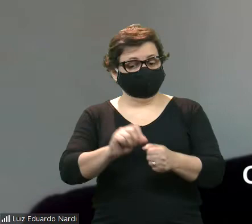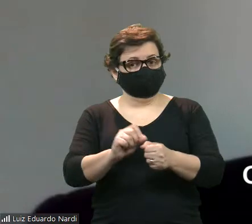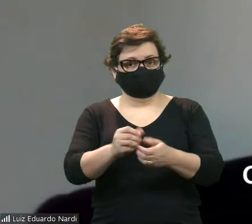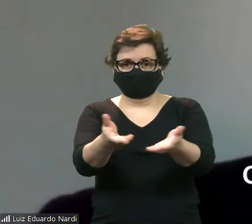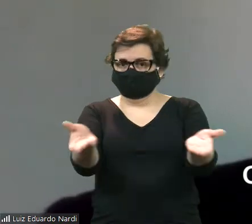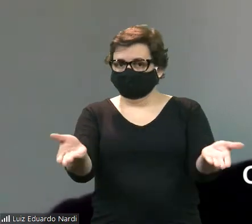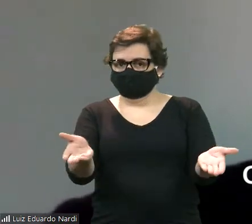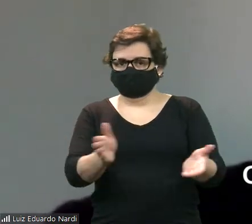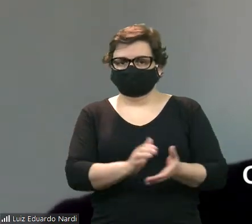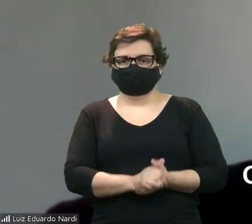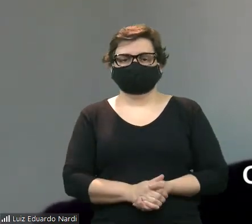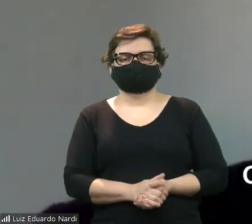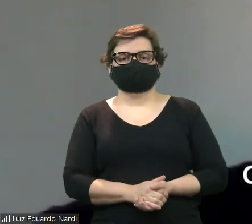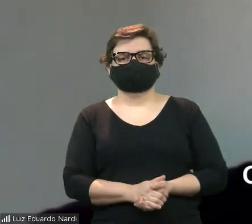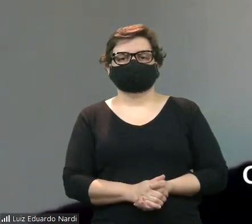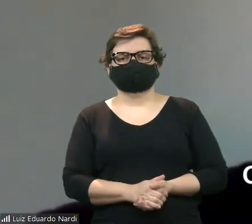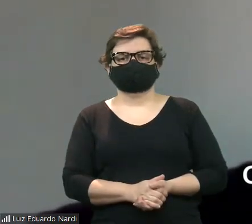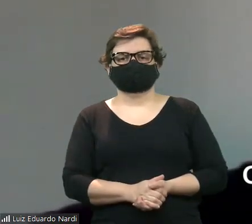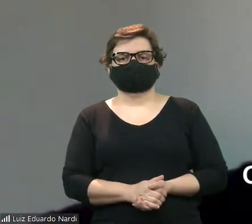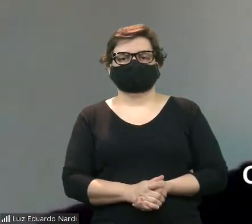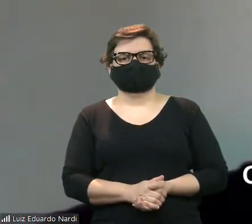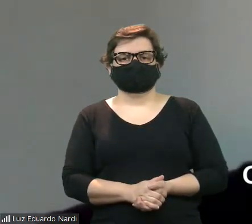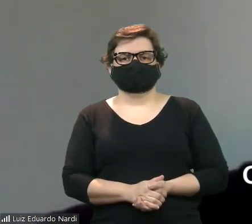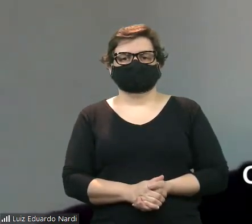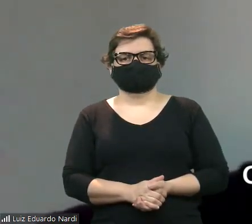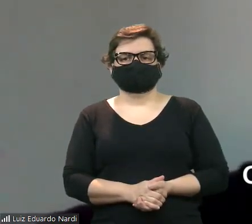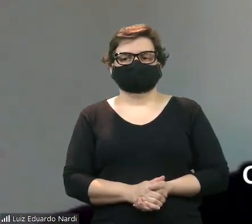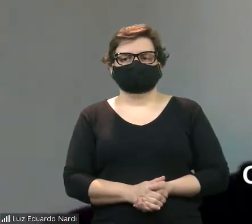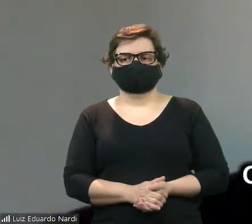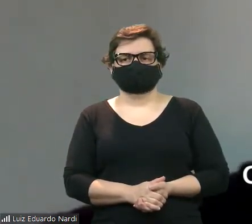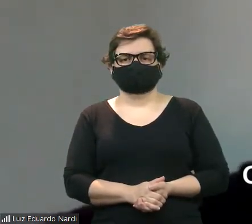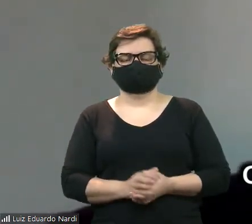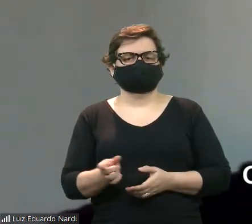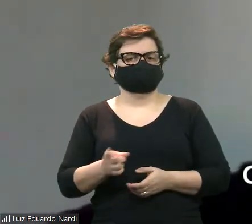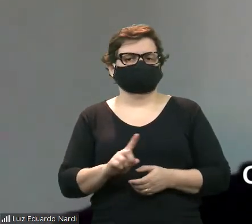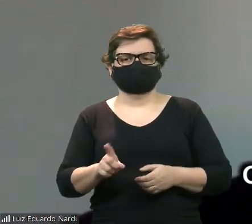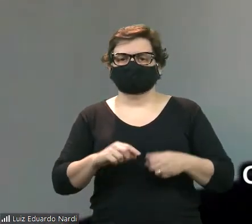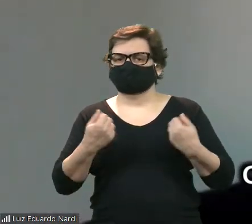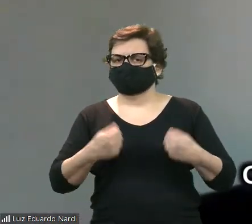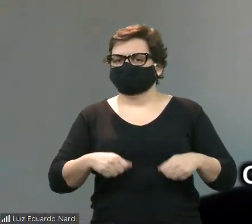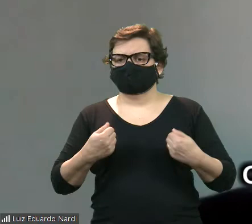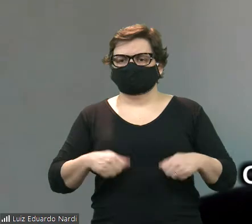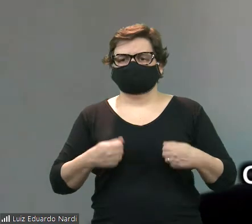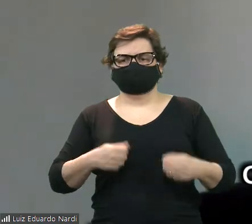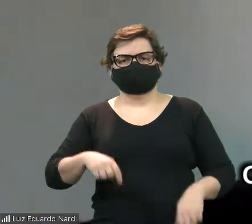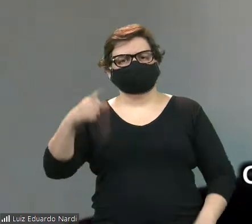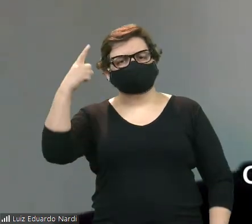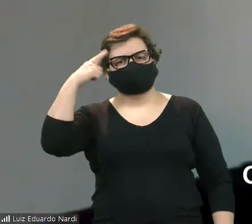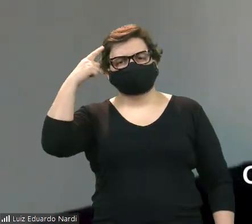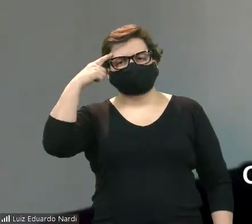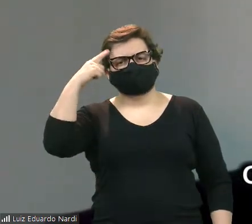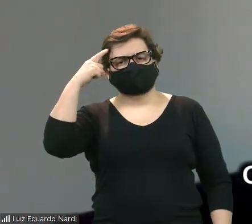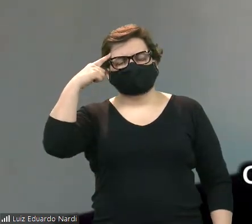forma. É absolutamente desnecessário, acho até